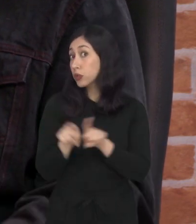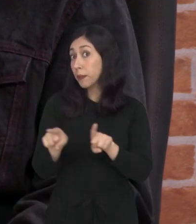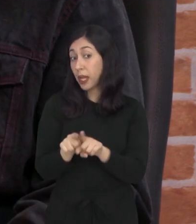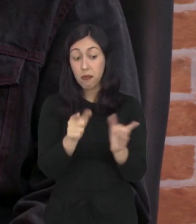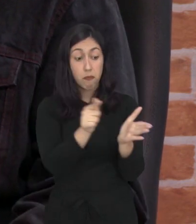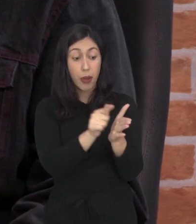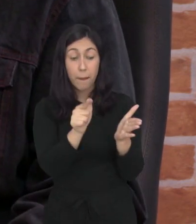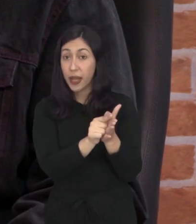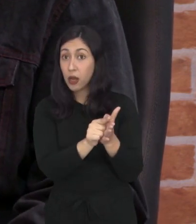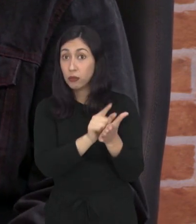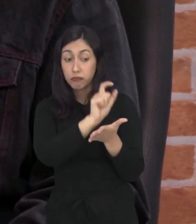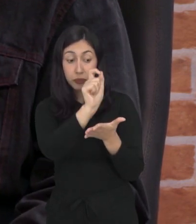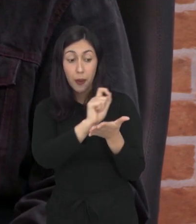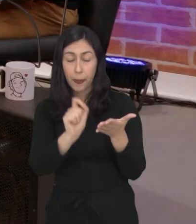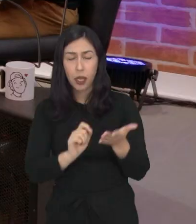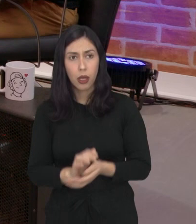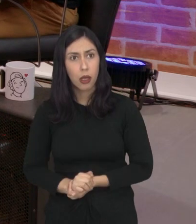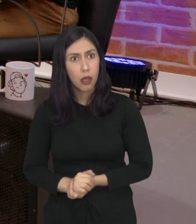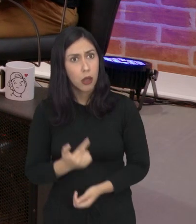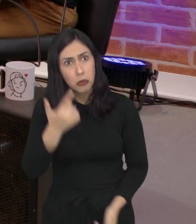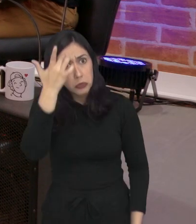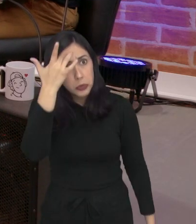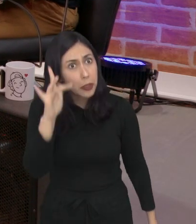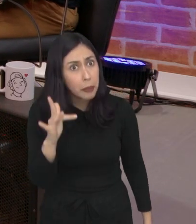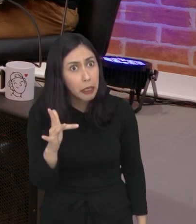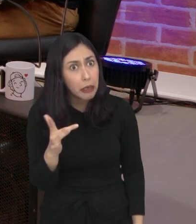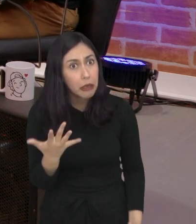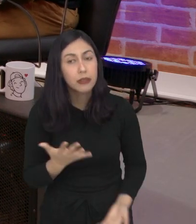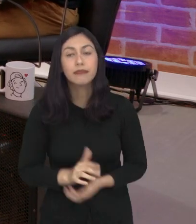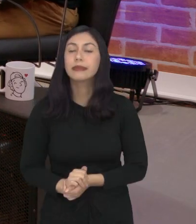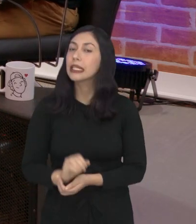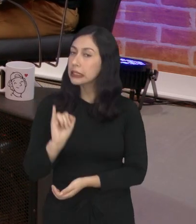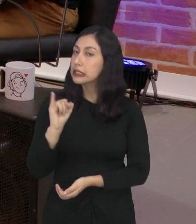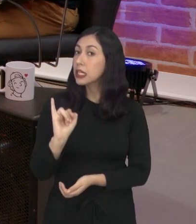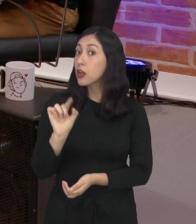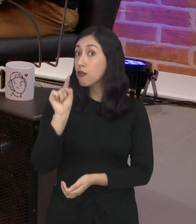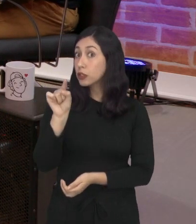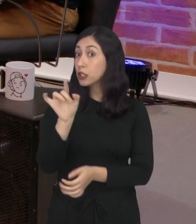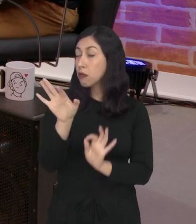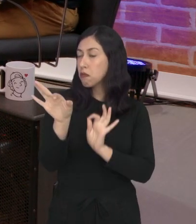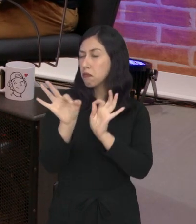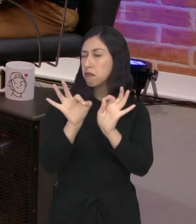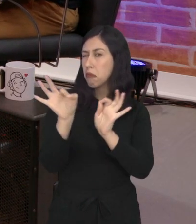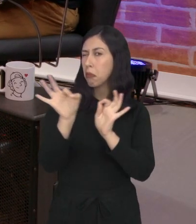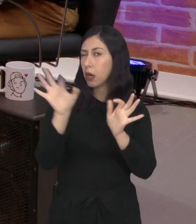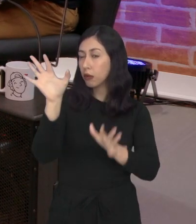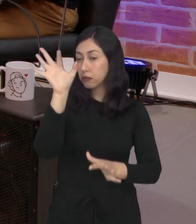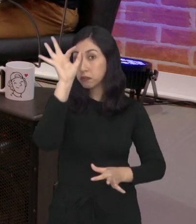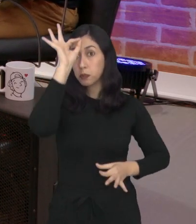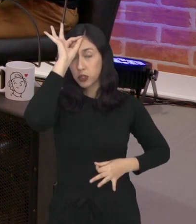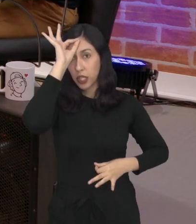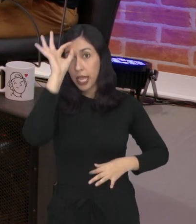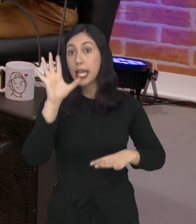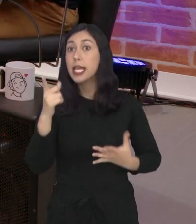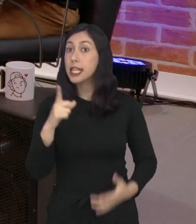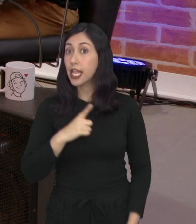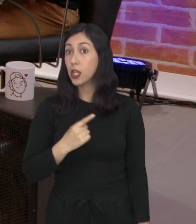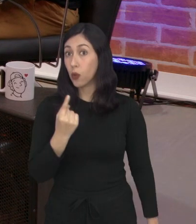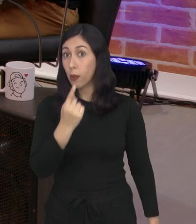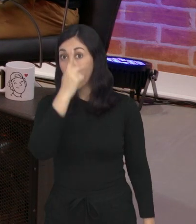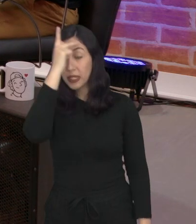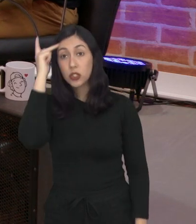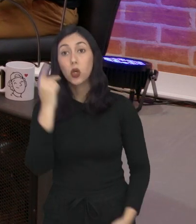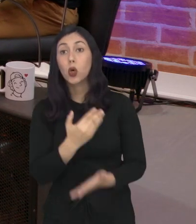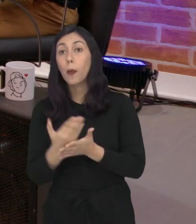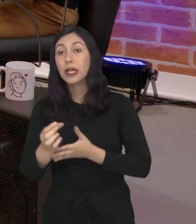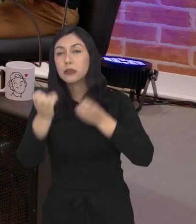e a criatividade Eu não pra fazer sabia isso. disso, é bom você falar disso. Você vai criar um personagem e vai ter uma pessoa que vai ficar responsável por contar a história.